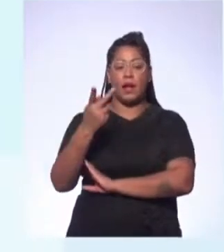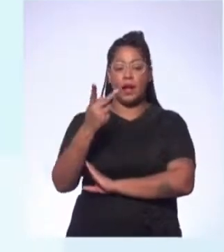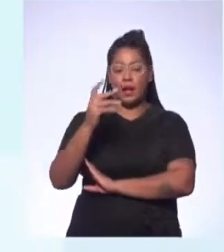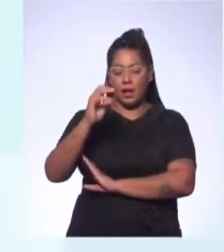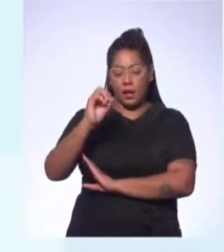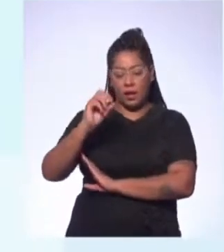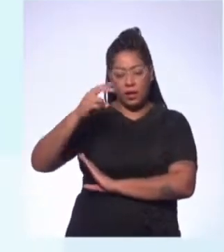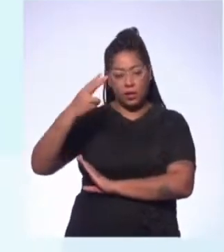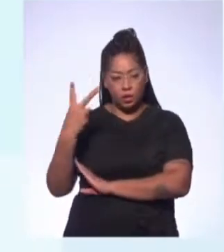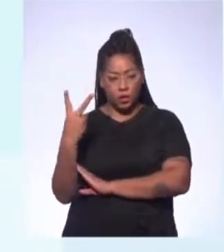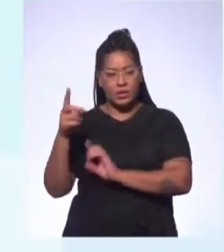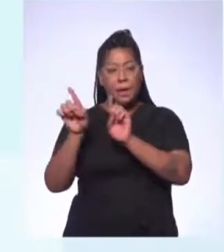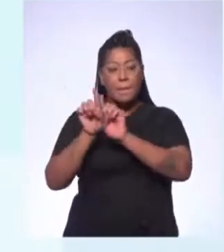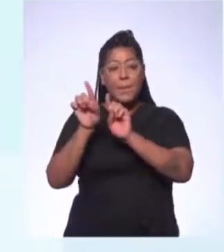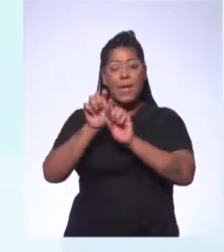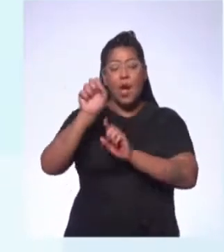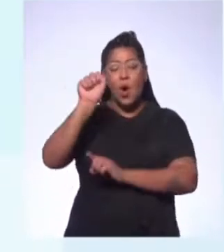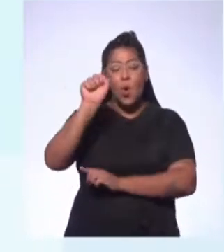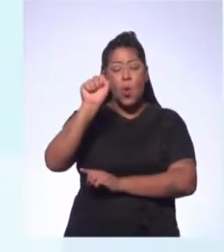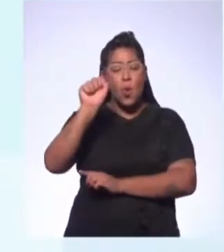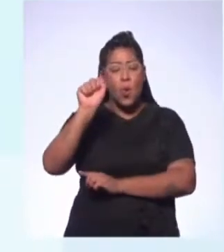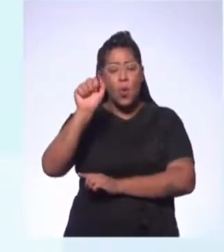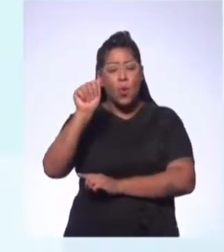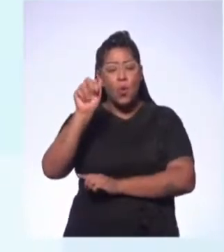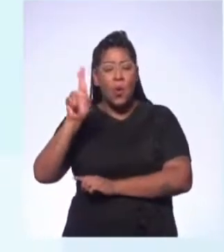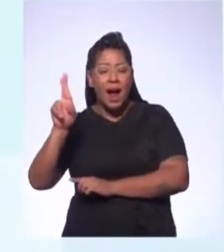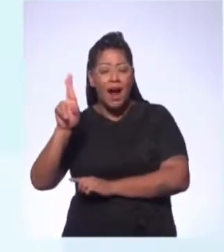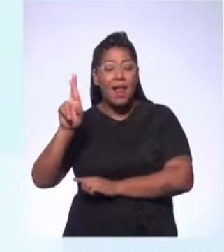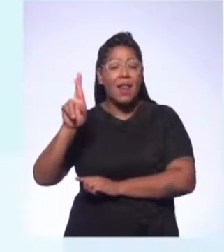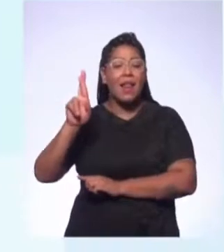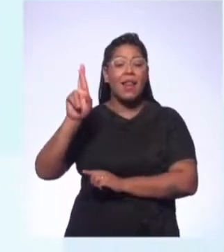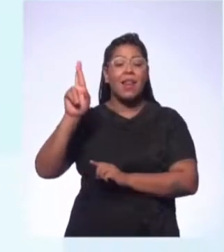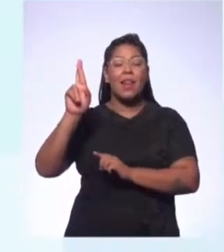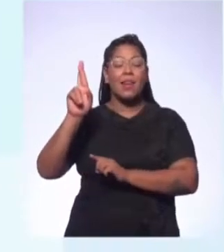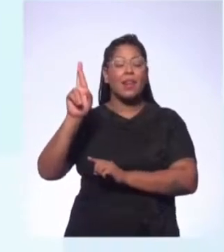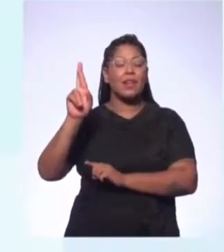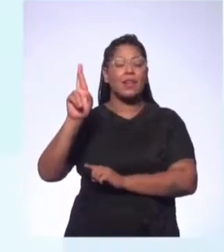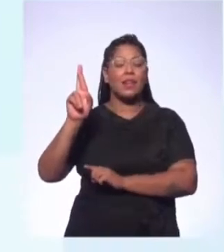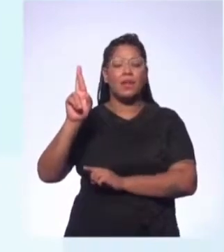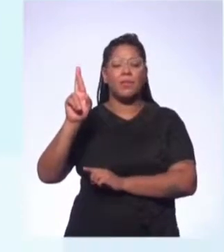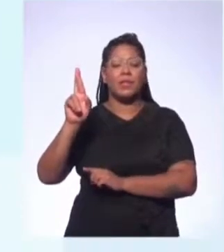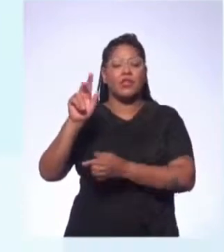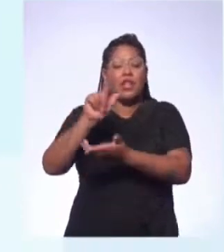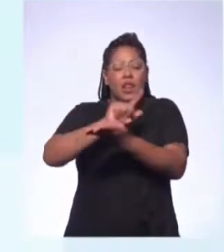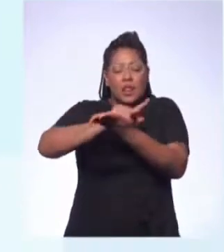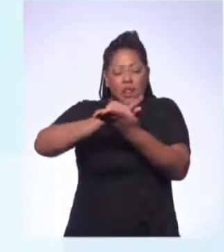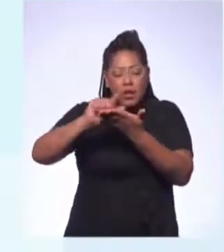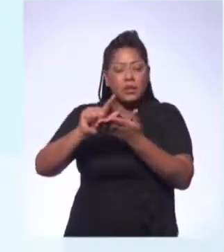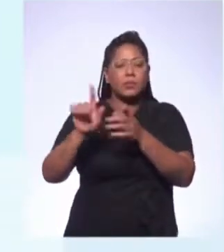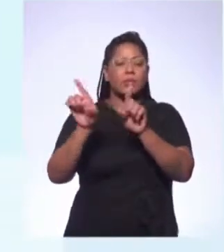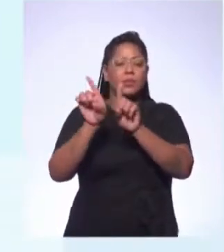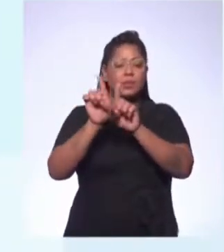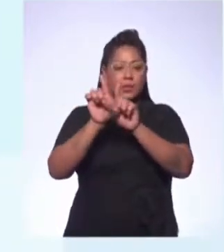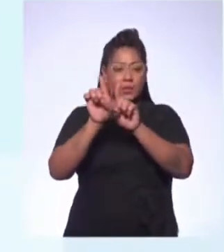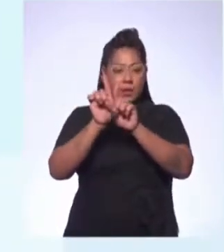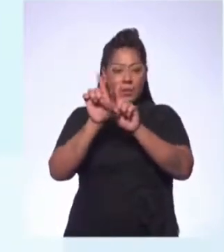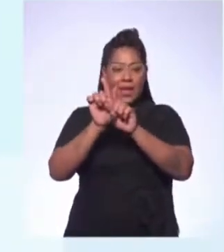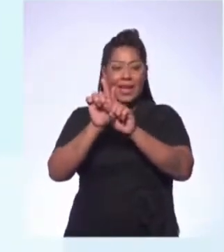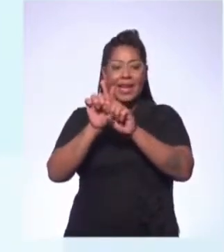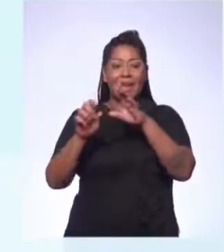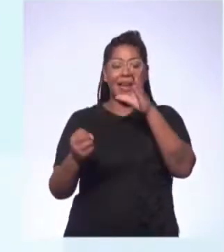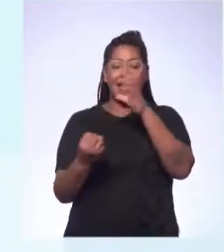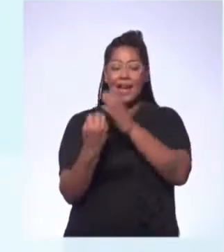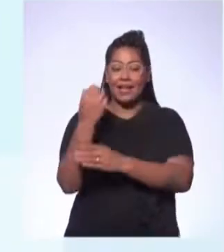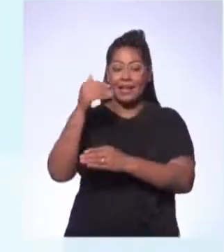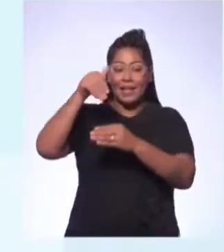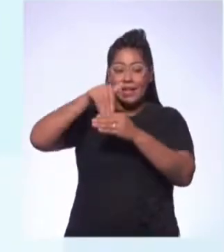limpo. E aí nós temos também cerca de 1% desse ar, ele é formado pelos gases nobres, que nós temos lá na